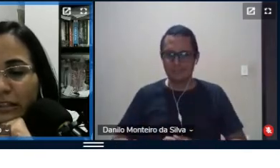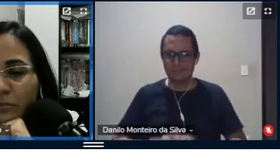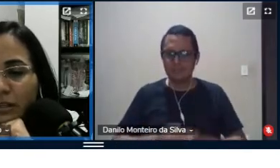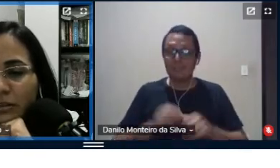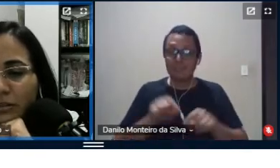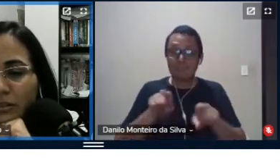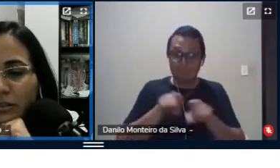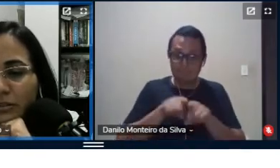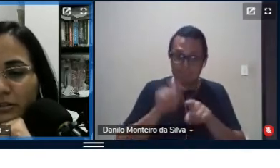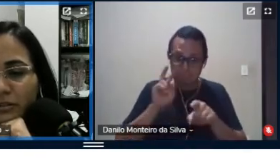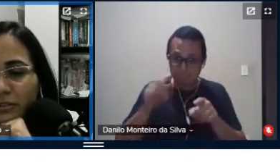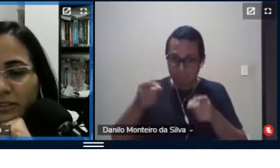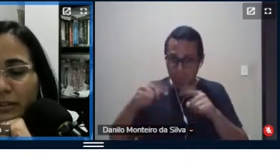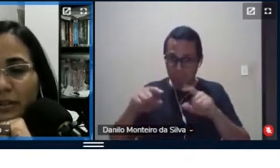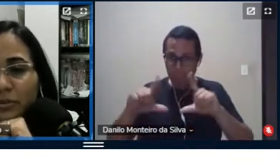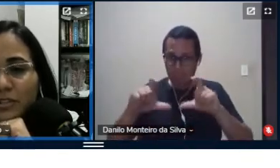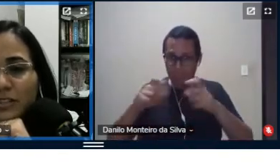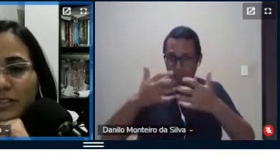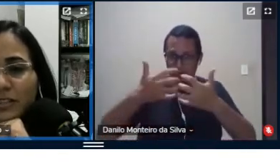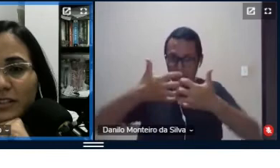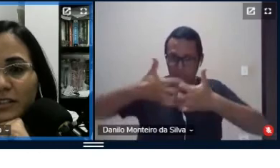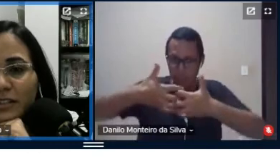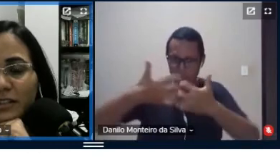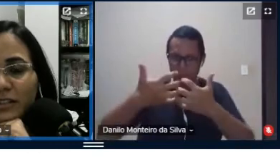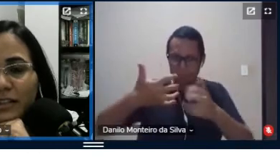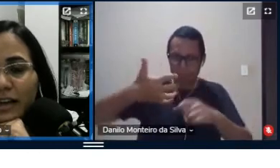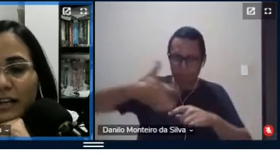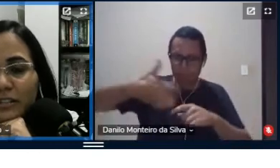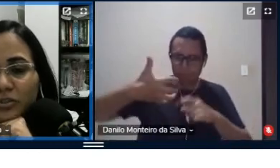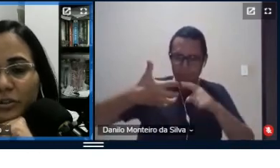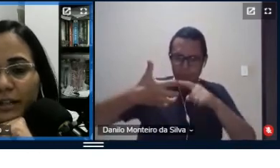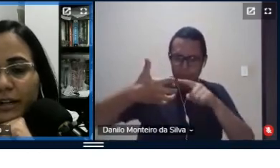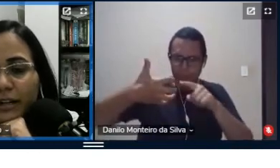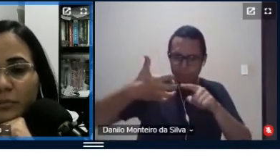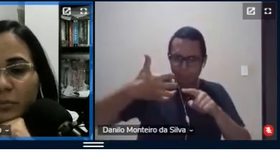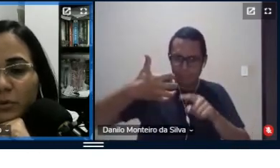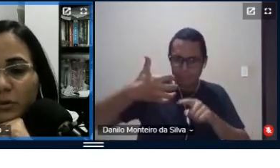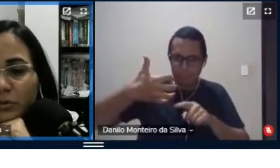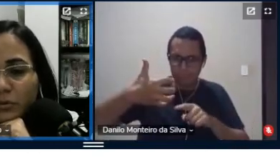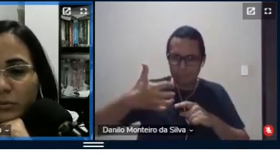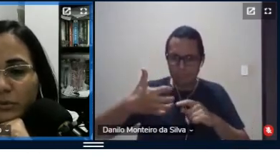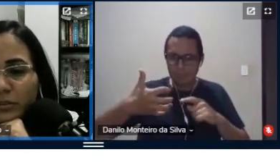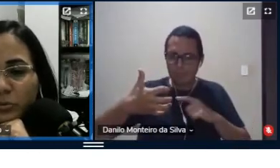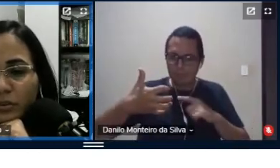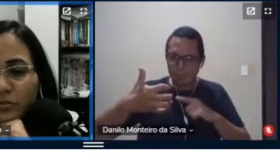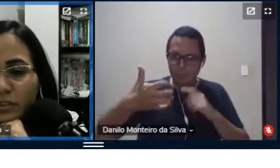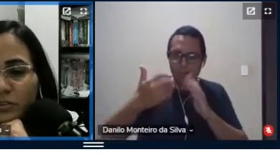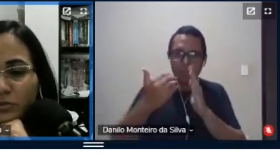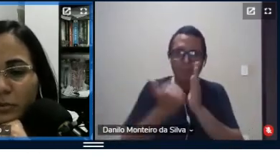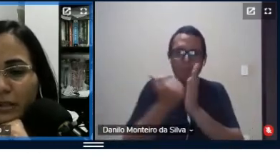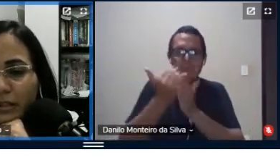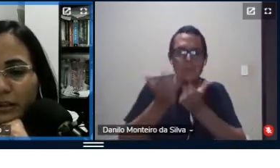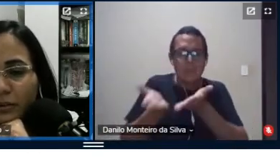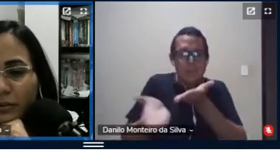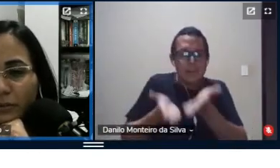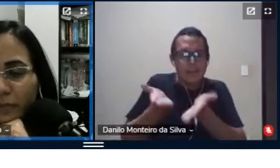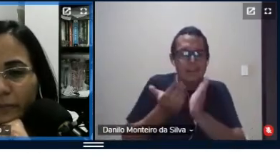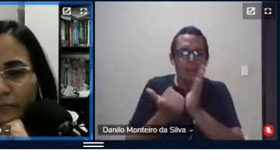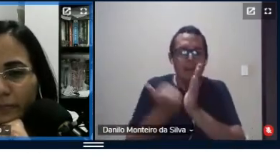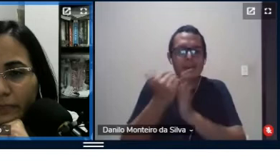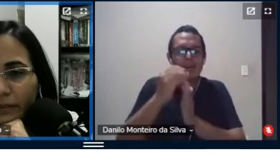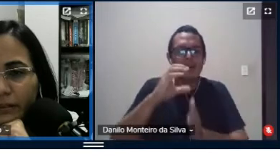feito um tratamento aqui, ó, tratamento de adicionar carbono na superfície do meu